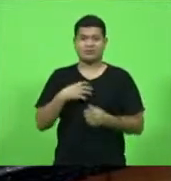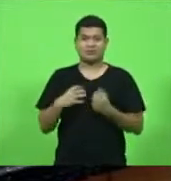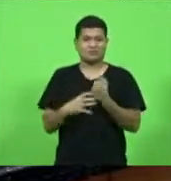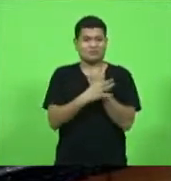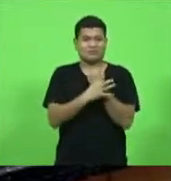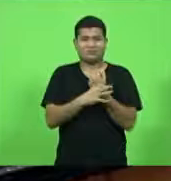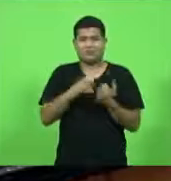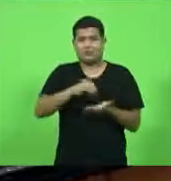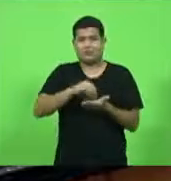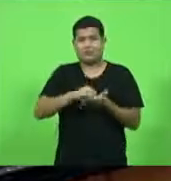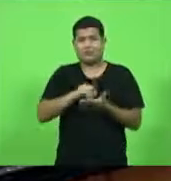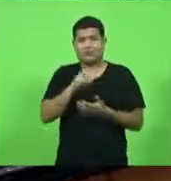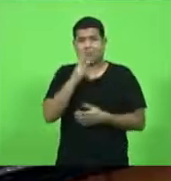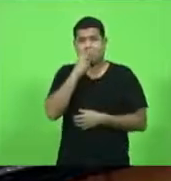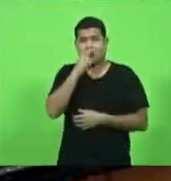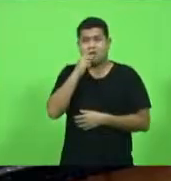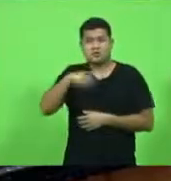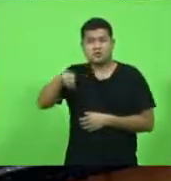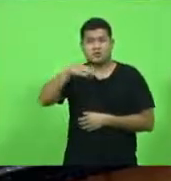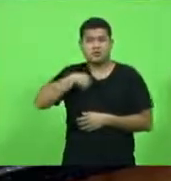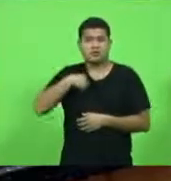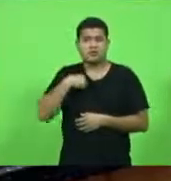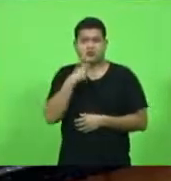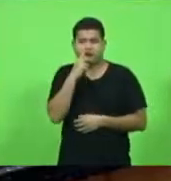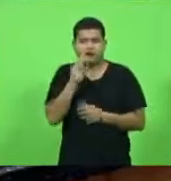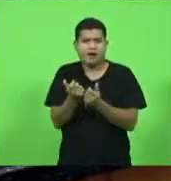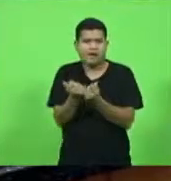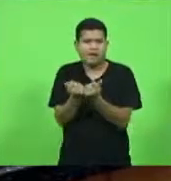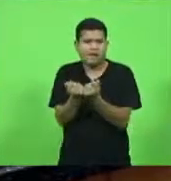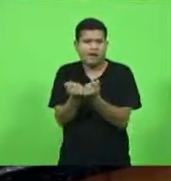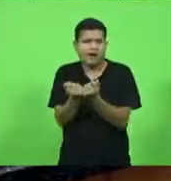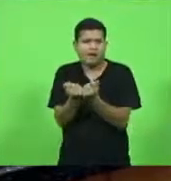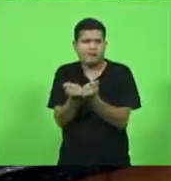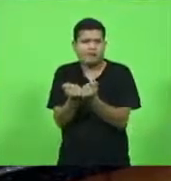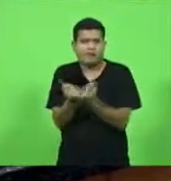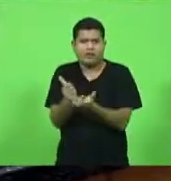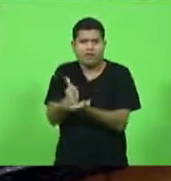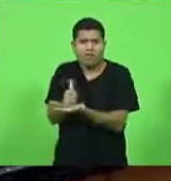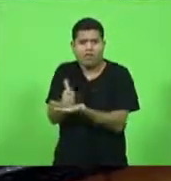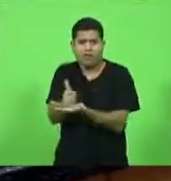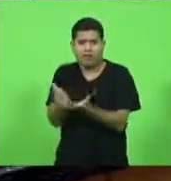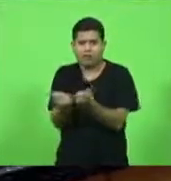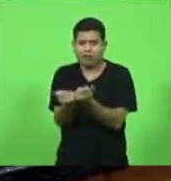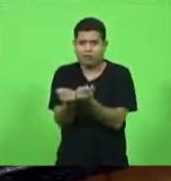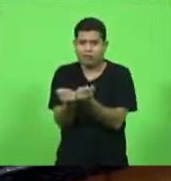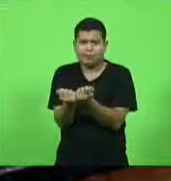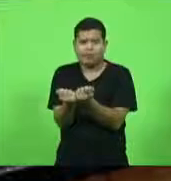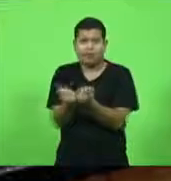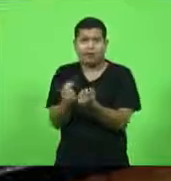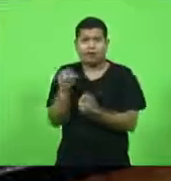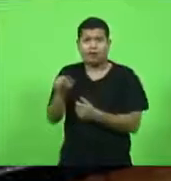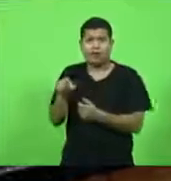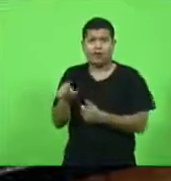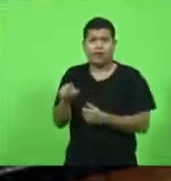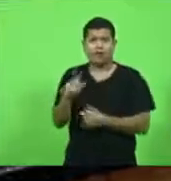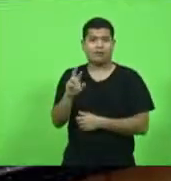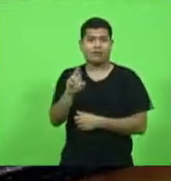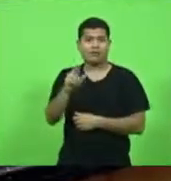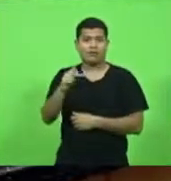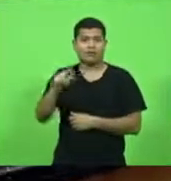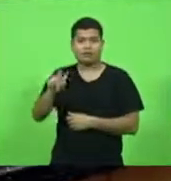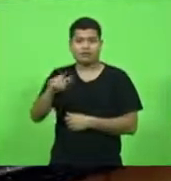jogando um jogo de RPG, eu não sei se alguém aqui, todo mundo já jogou esse jogo de RPG, não? Lá no meio das cartinhas, tu puxa a carta que mata